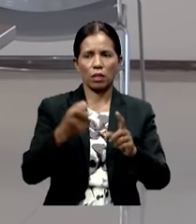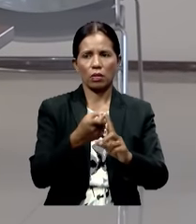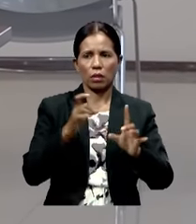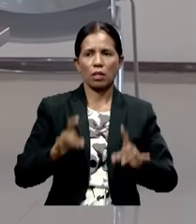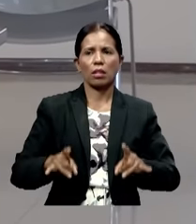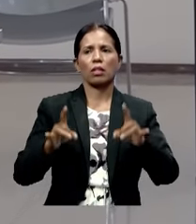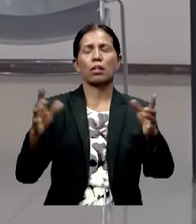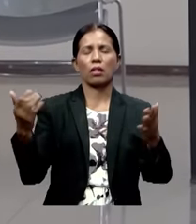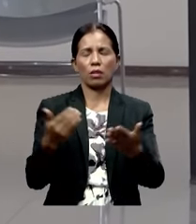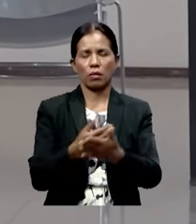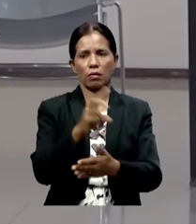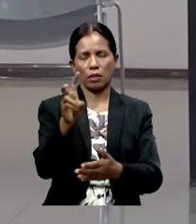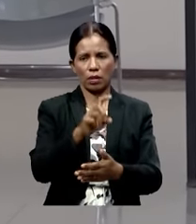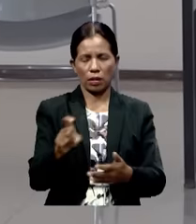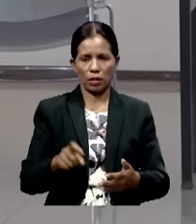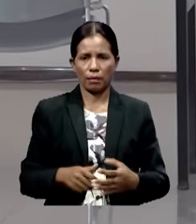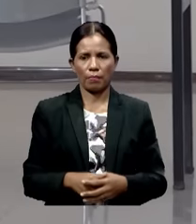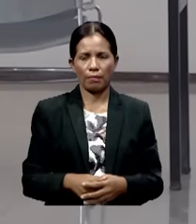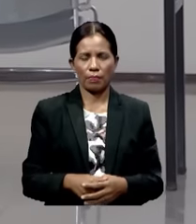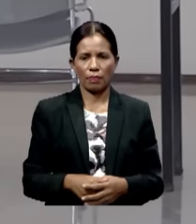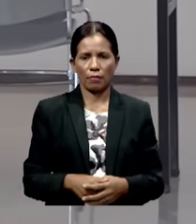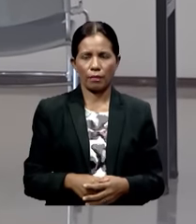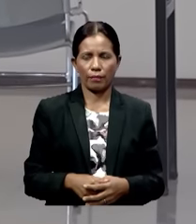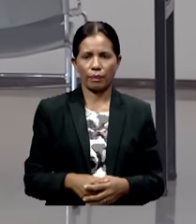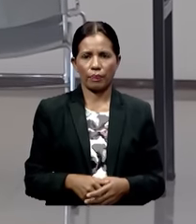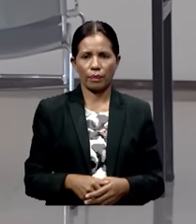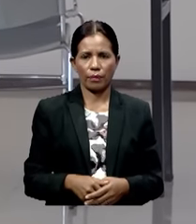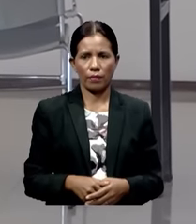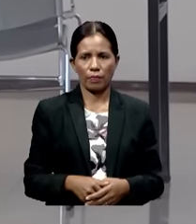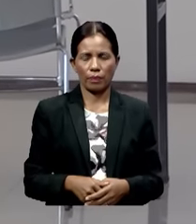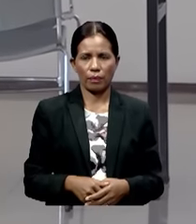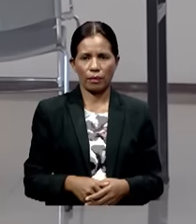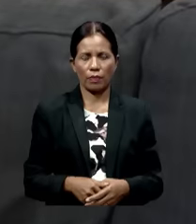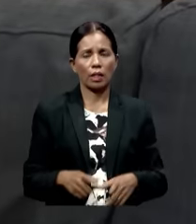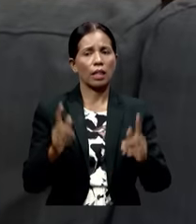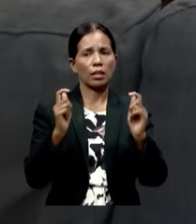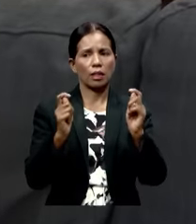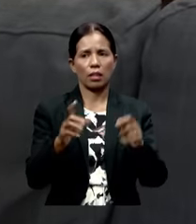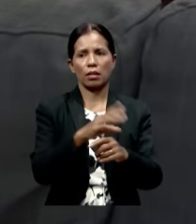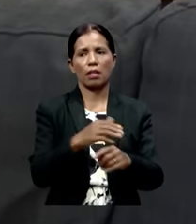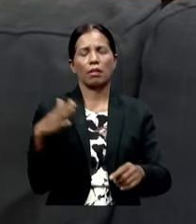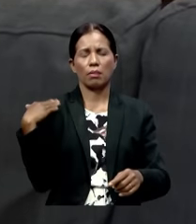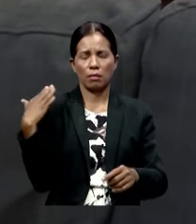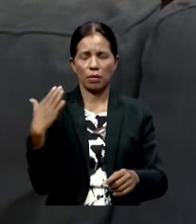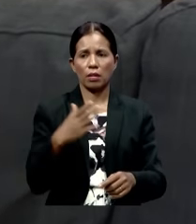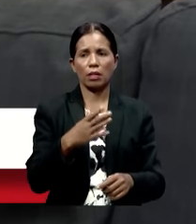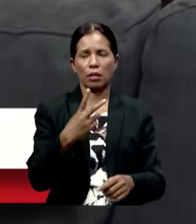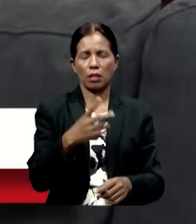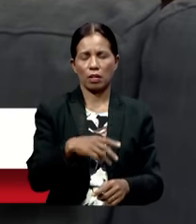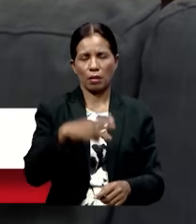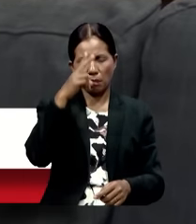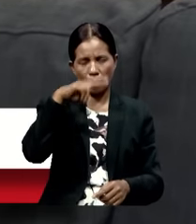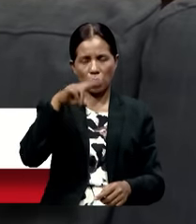na Nova Zelândia. E a teste intervívida, né? Nebale, mesak, Malásia era uma fotez,